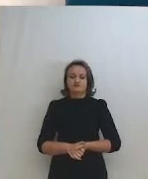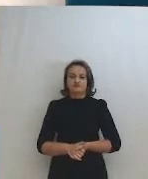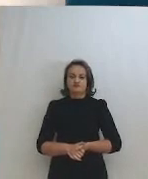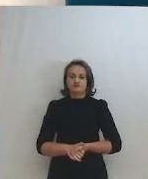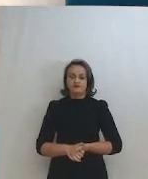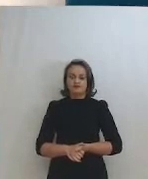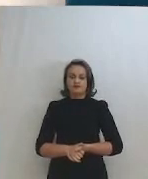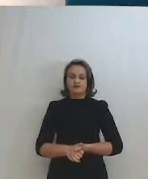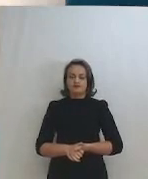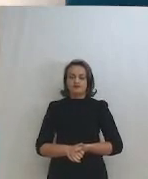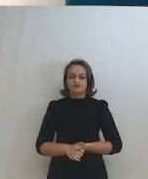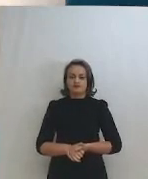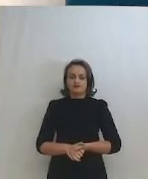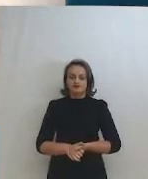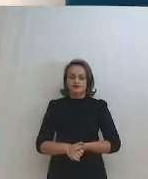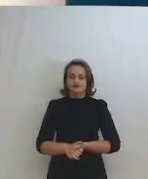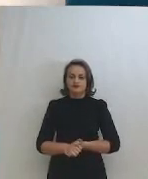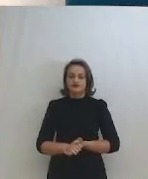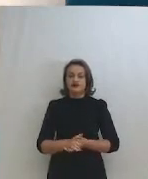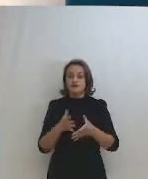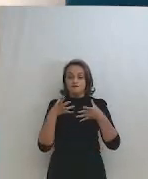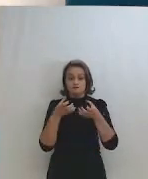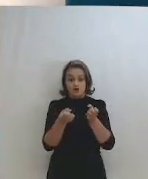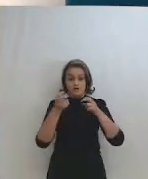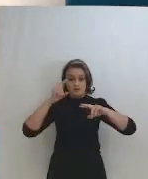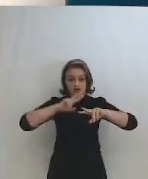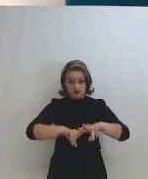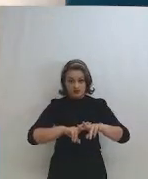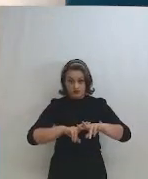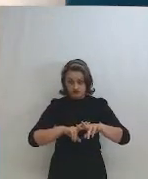foram apreendidas